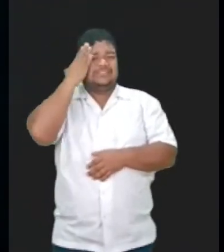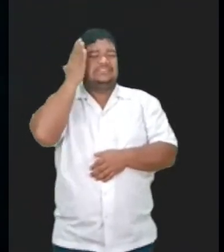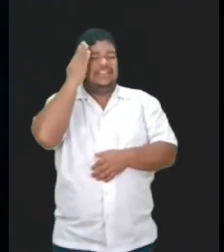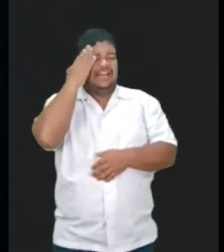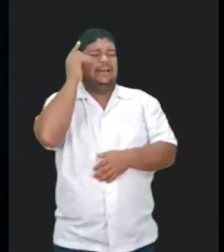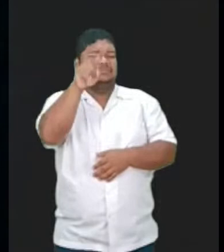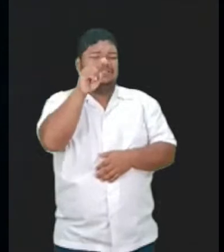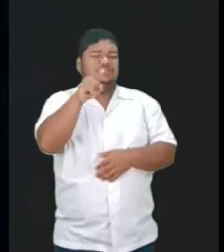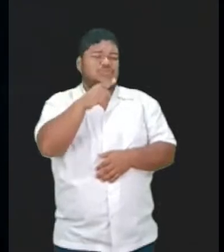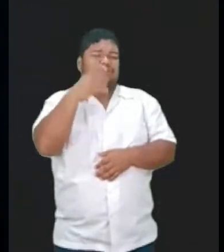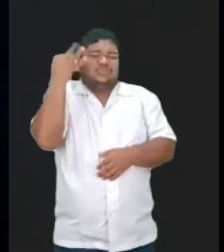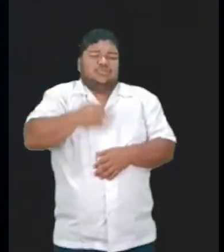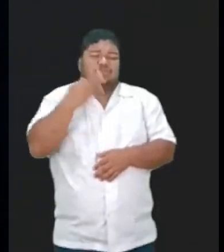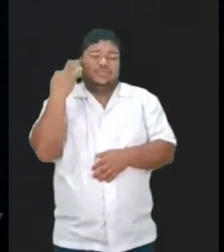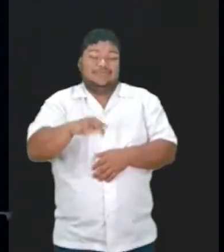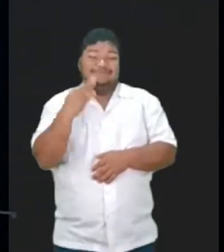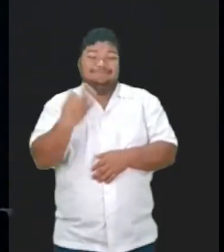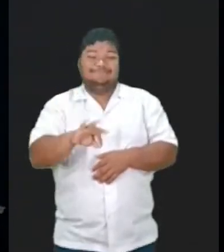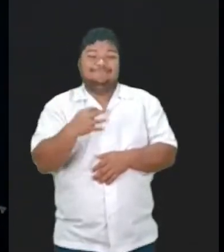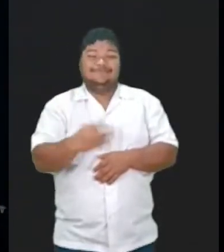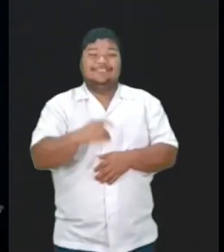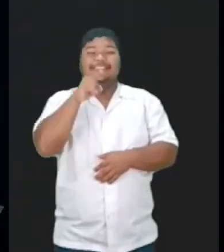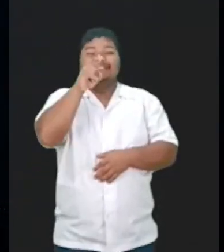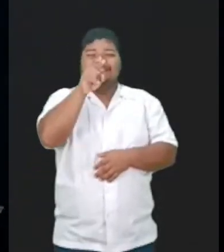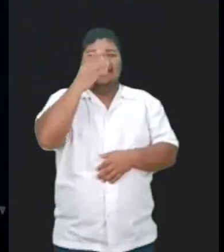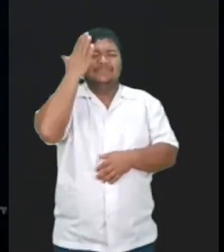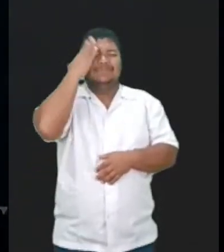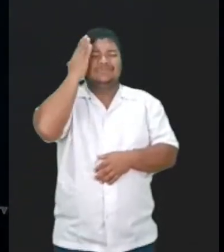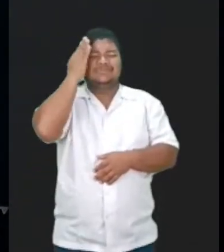Ele conhece o tamanho da sua aflição.